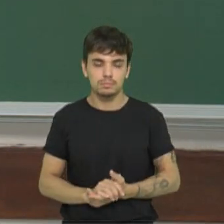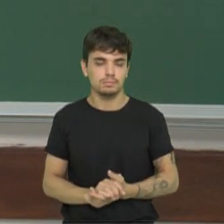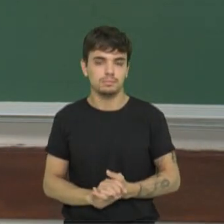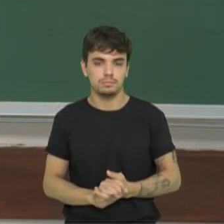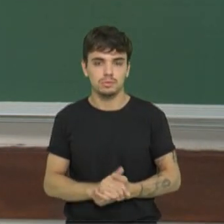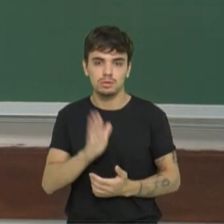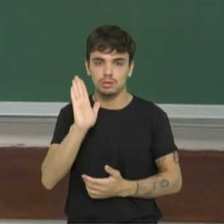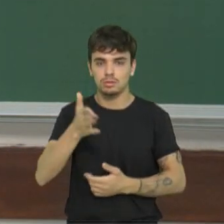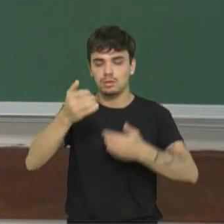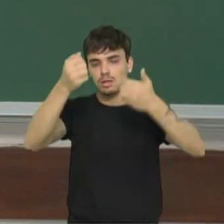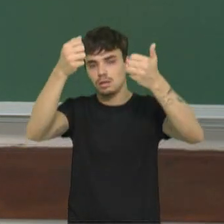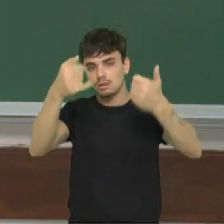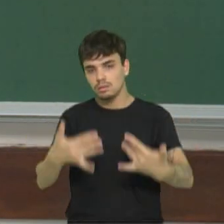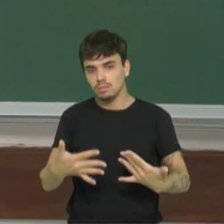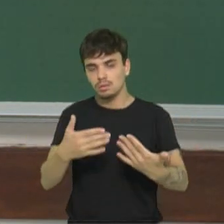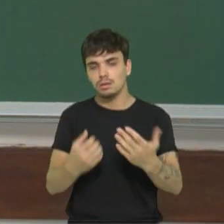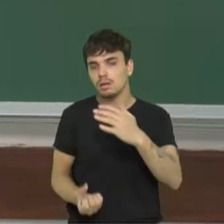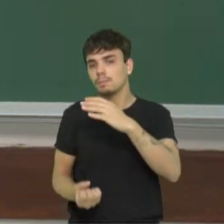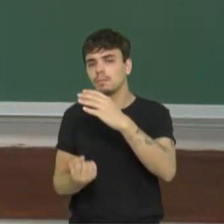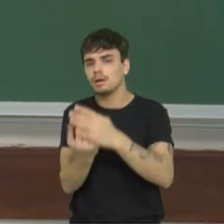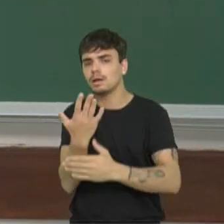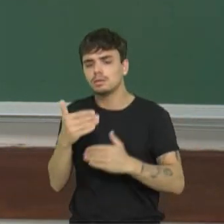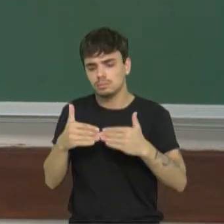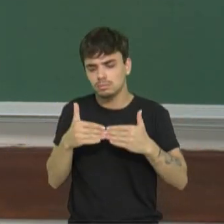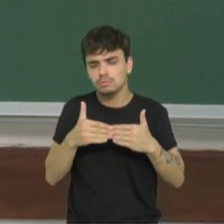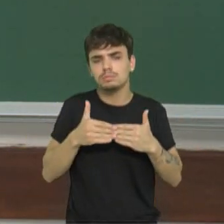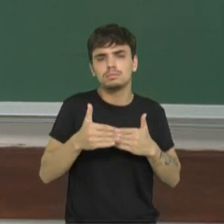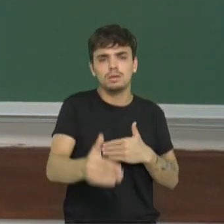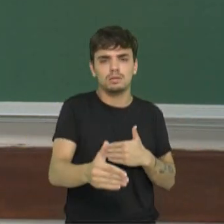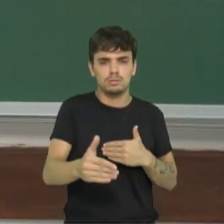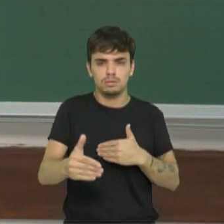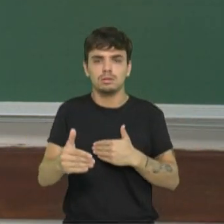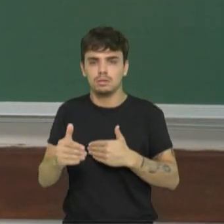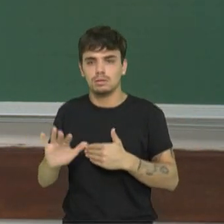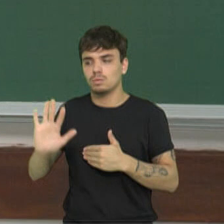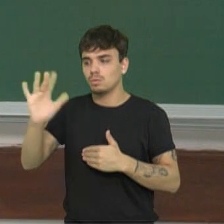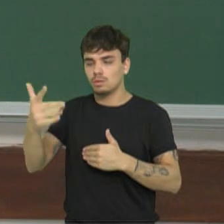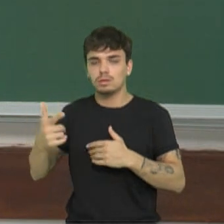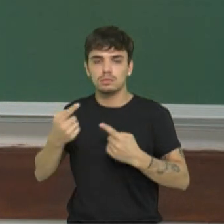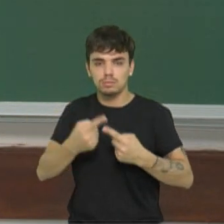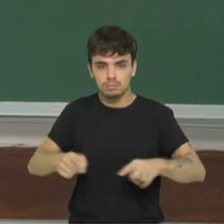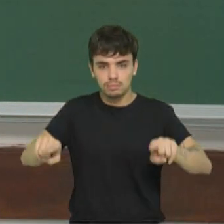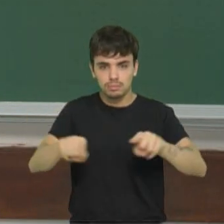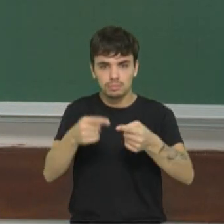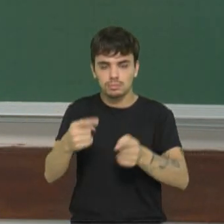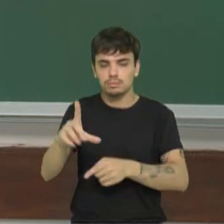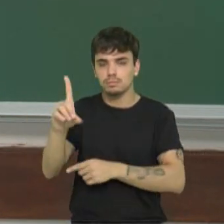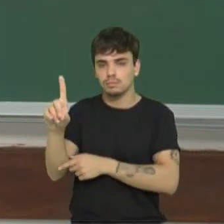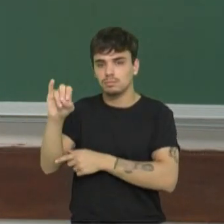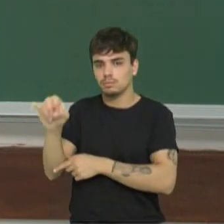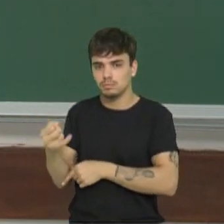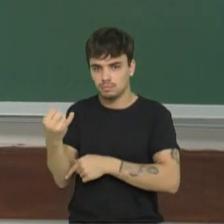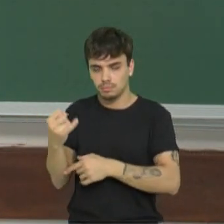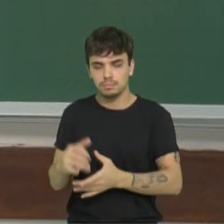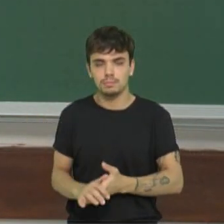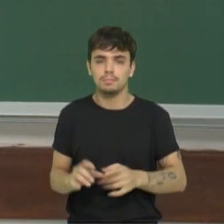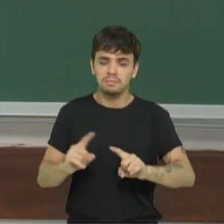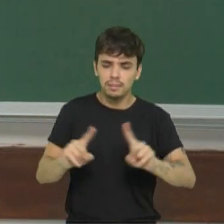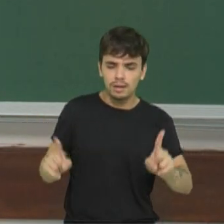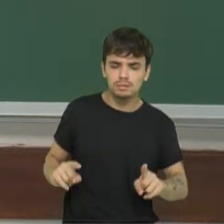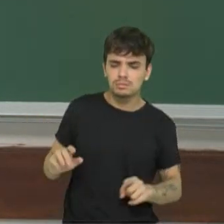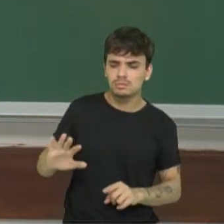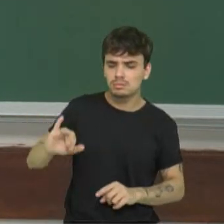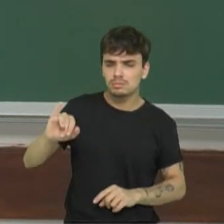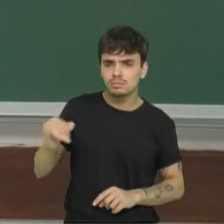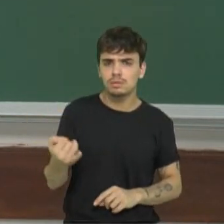gente explicou para vocês, ele vai surgir a partir do movimento musical dos DJs, tá? Mas o movimento